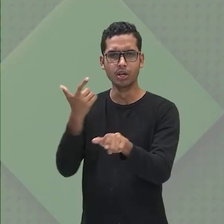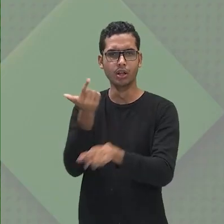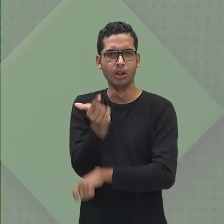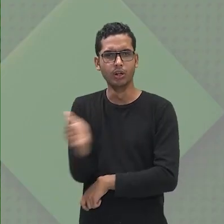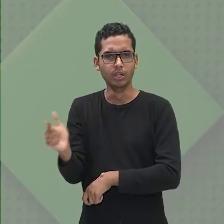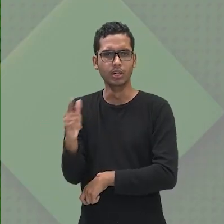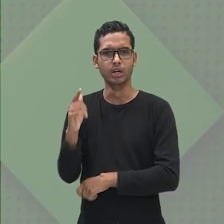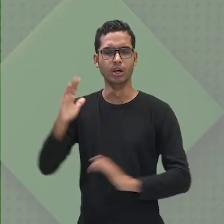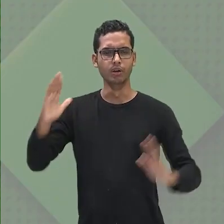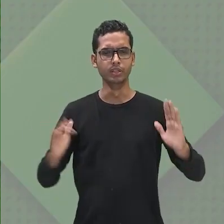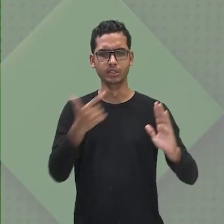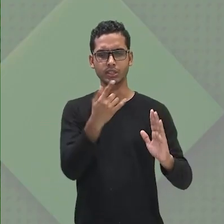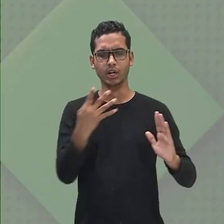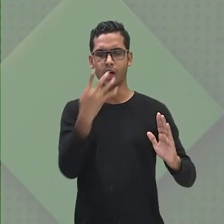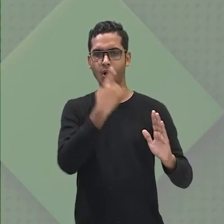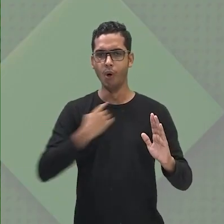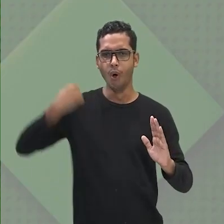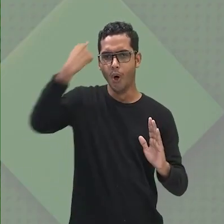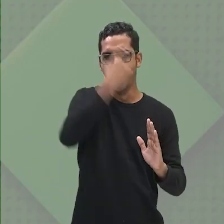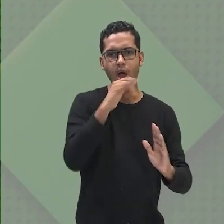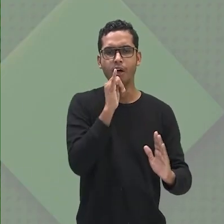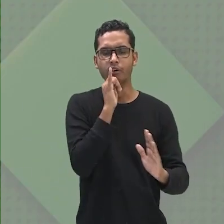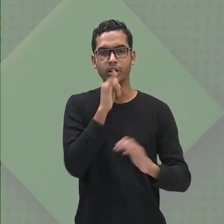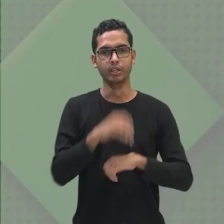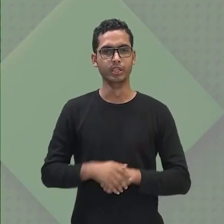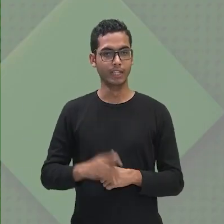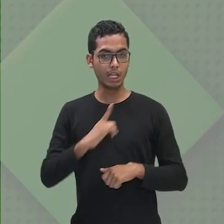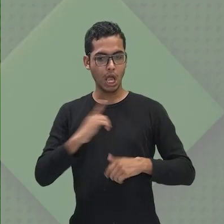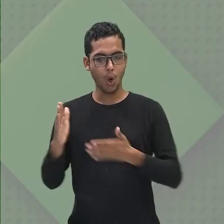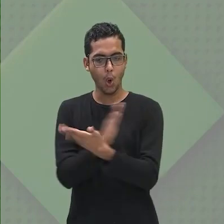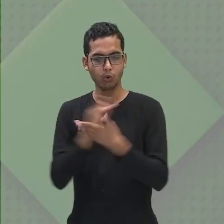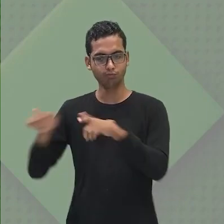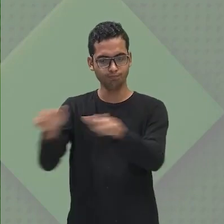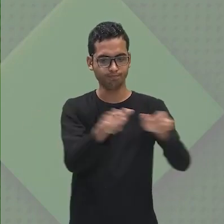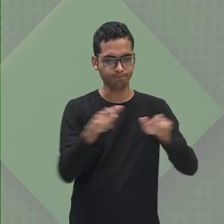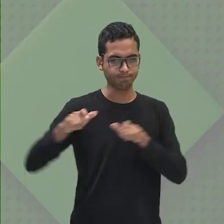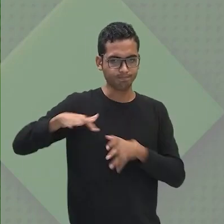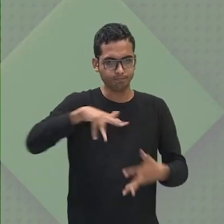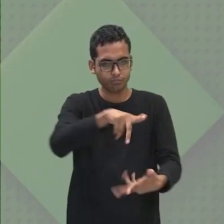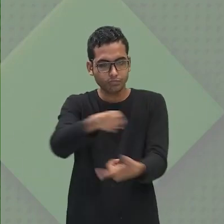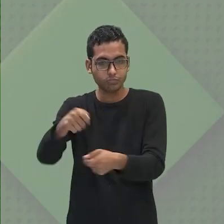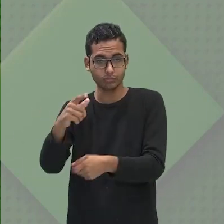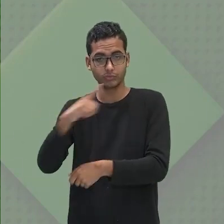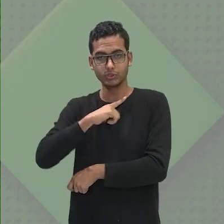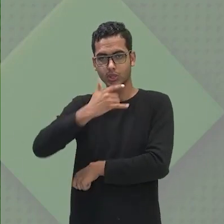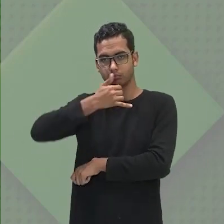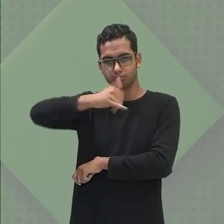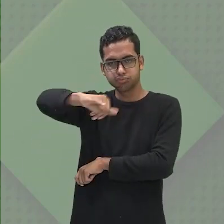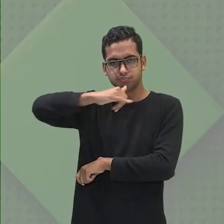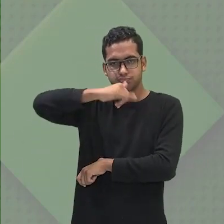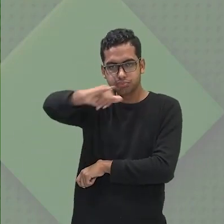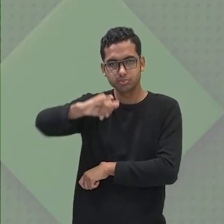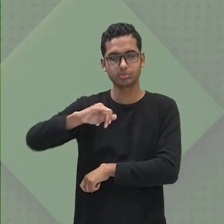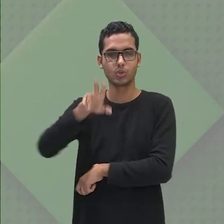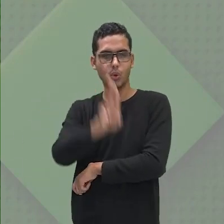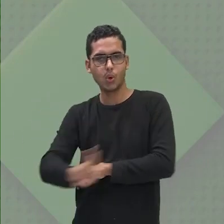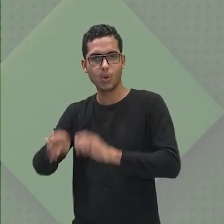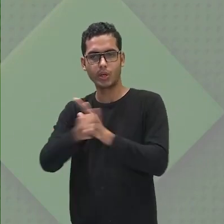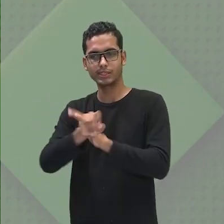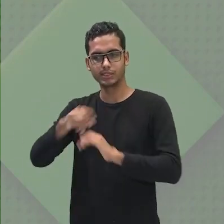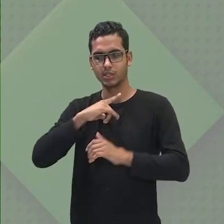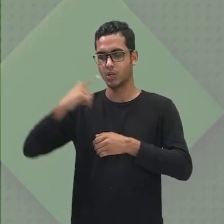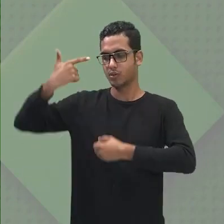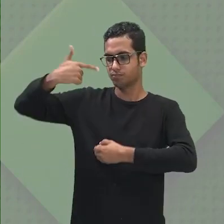do dia. Às vezes elas têm um acesso ali à energia elétrica através de combustíveis, para que